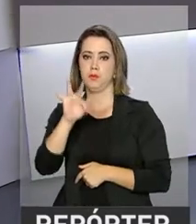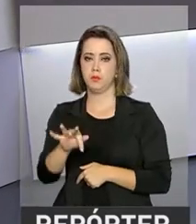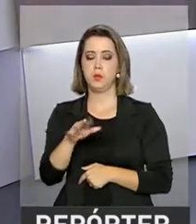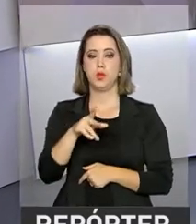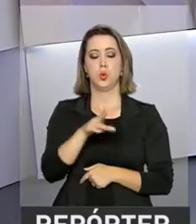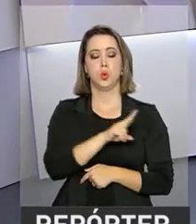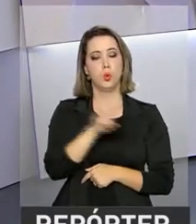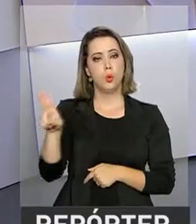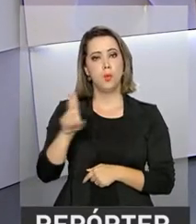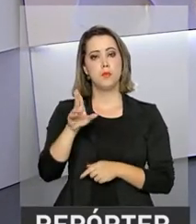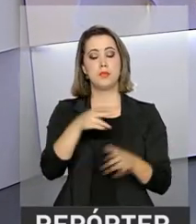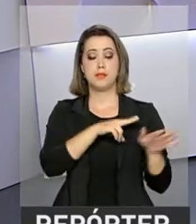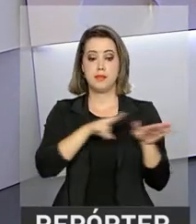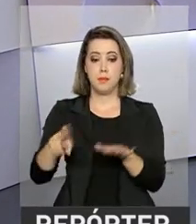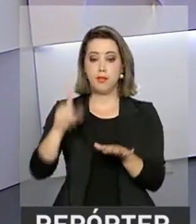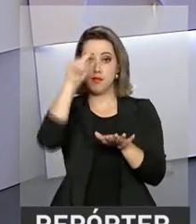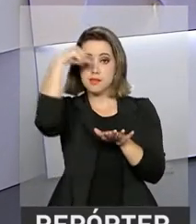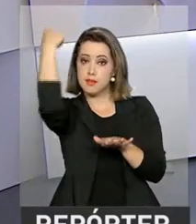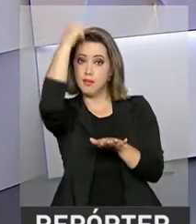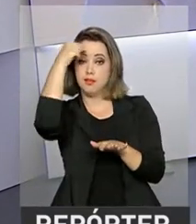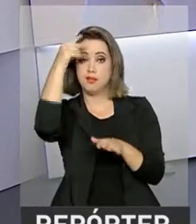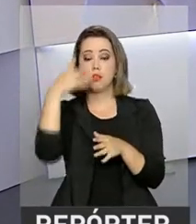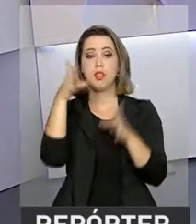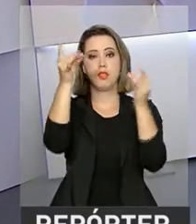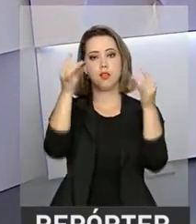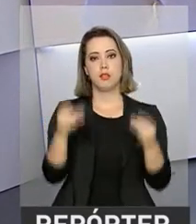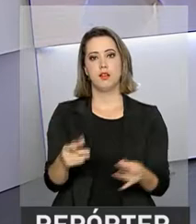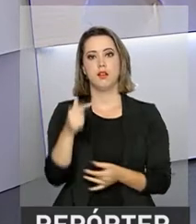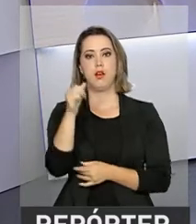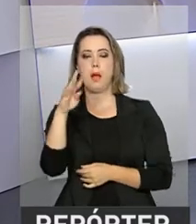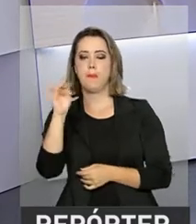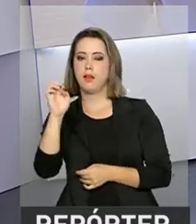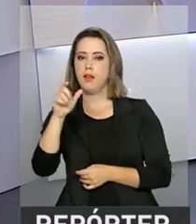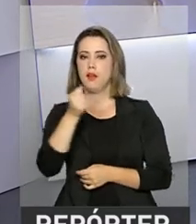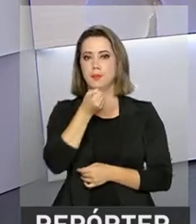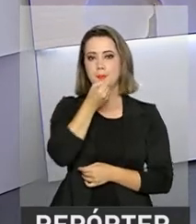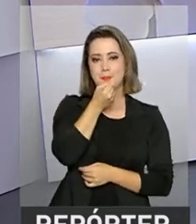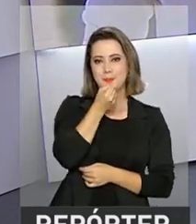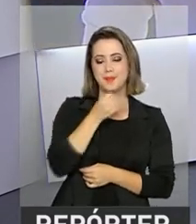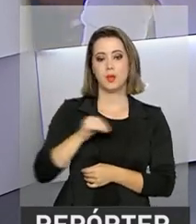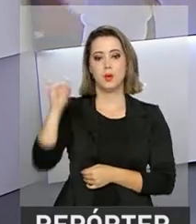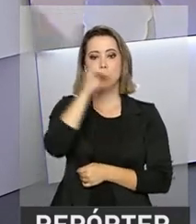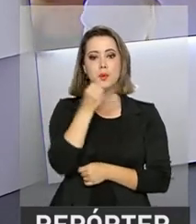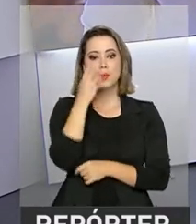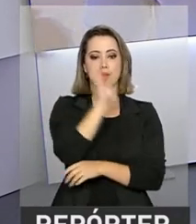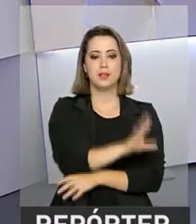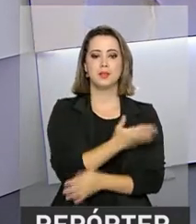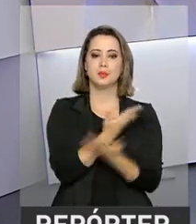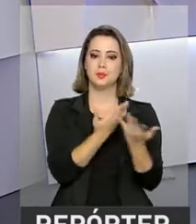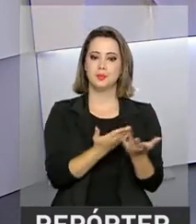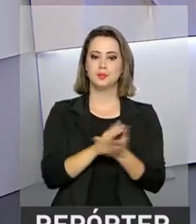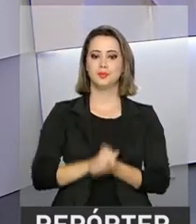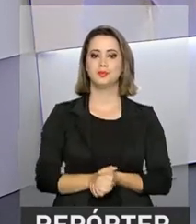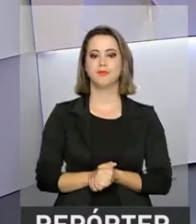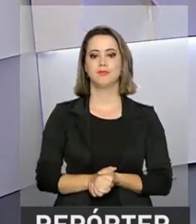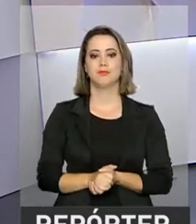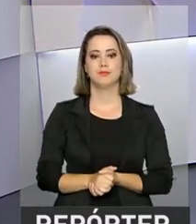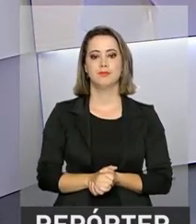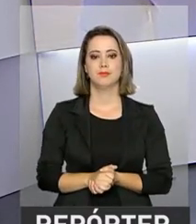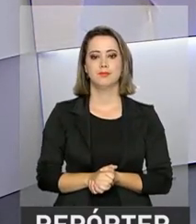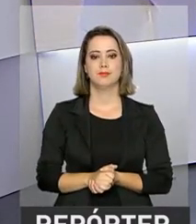e que nos dá mais detalhes ao vivo é a repórter gabriela noronha lá gabriela boa tarde pra você